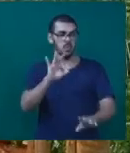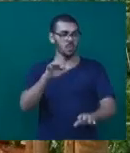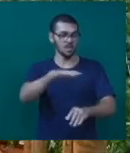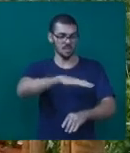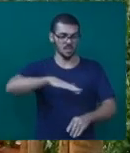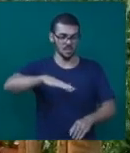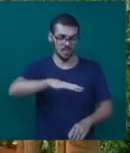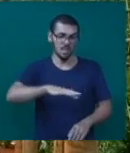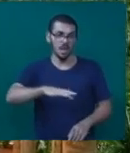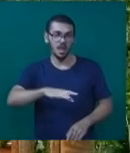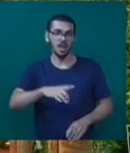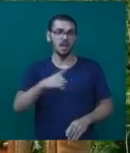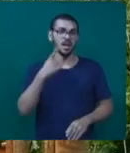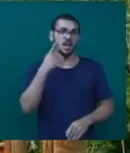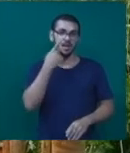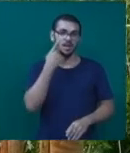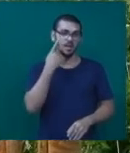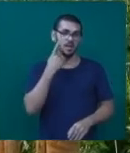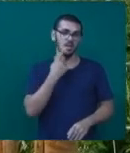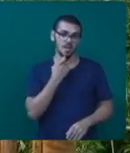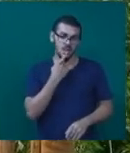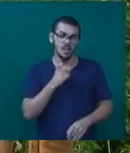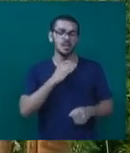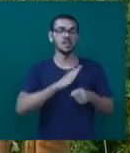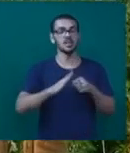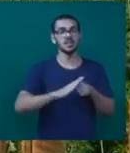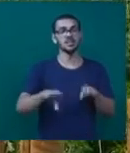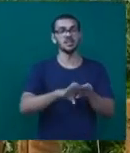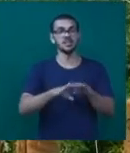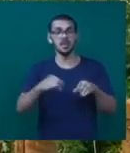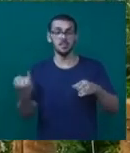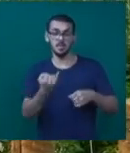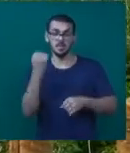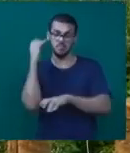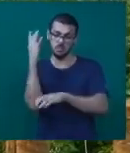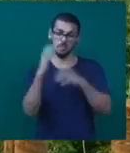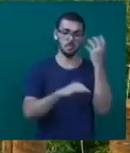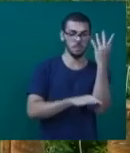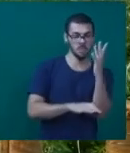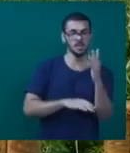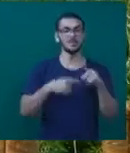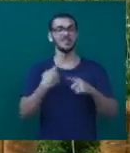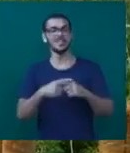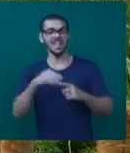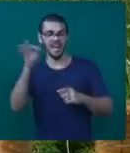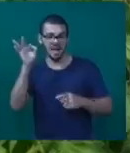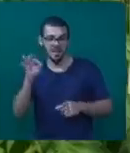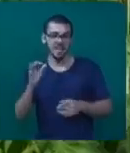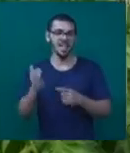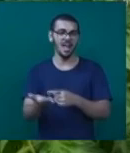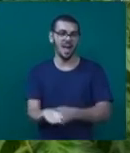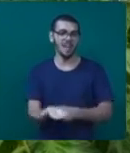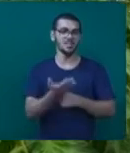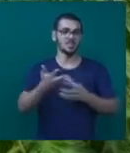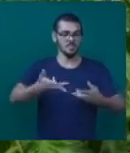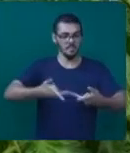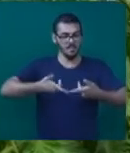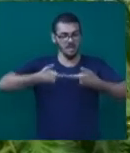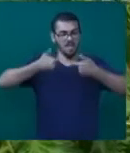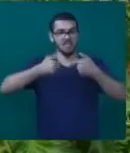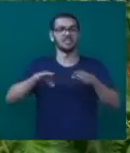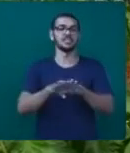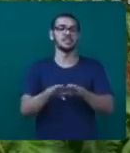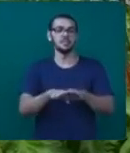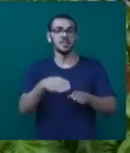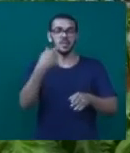e a importância de áreas naturais. Descobriu que as abelhas ajudam no aumento da produtividade e na melhora da qualidade